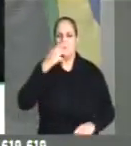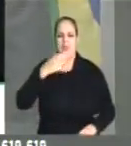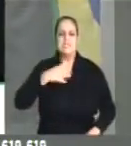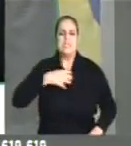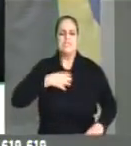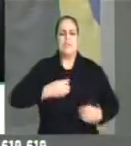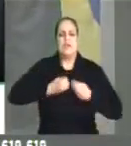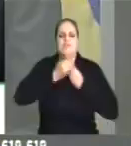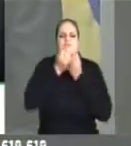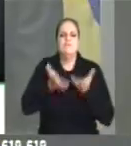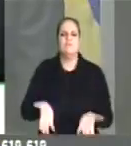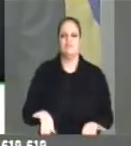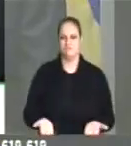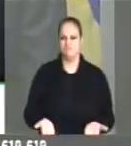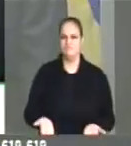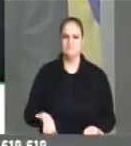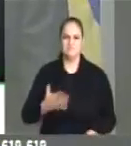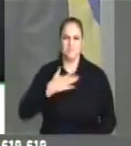Meu caro Mauro Vieira,